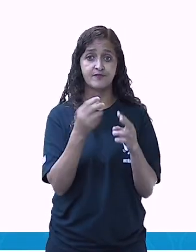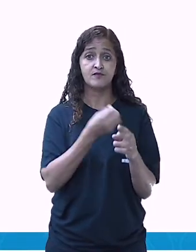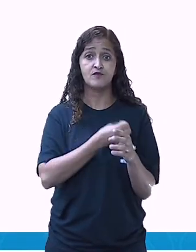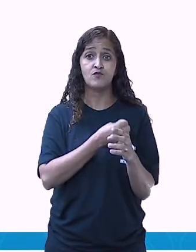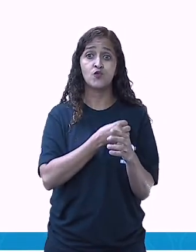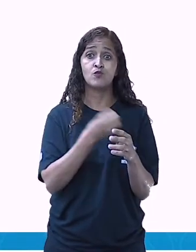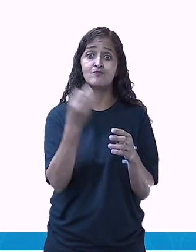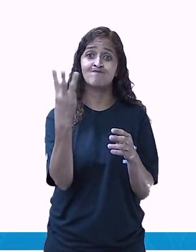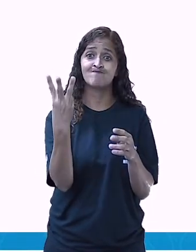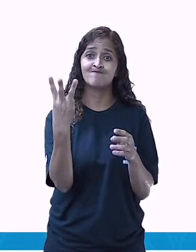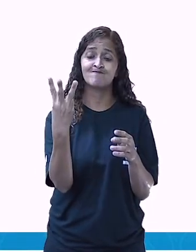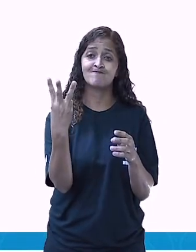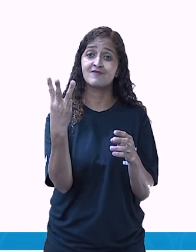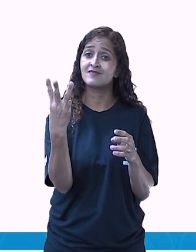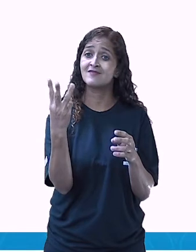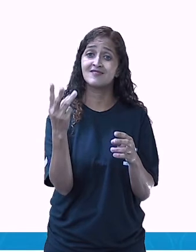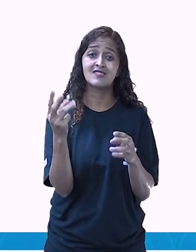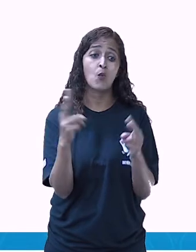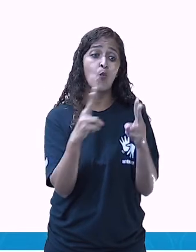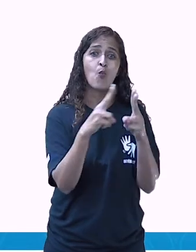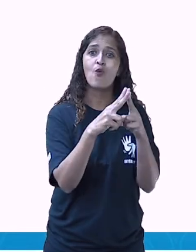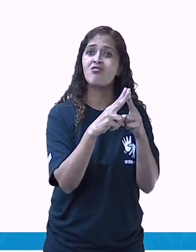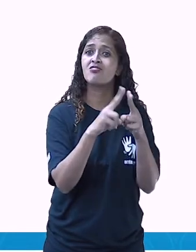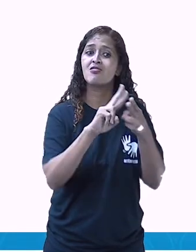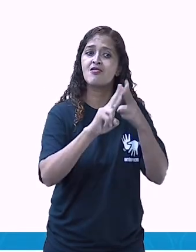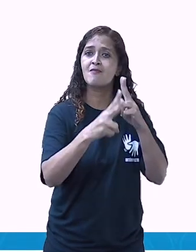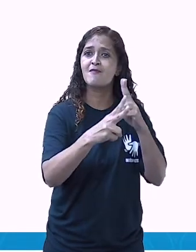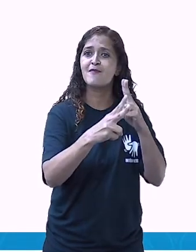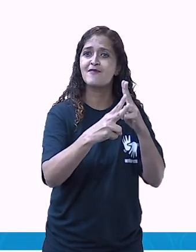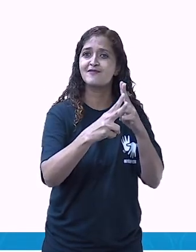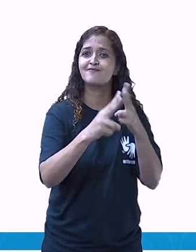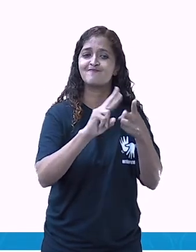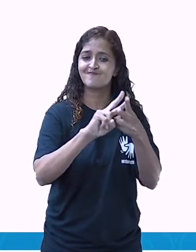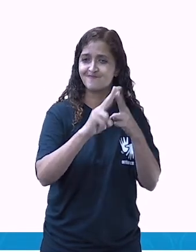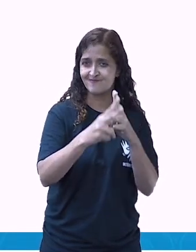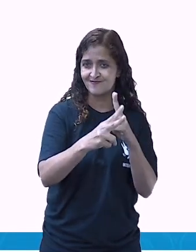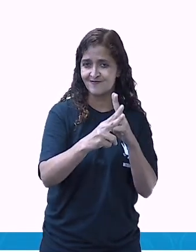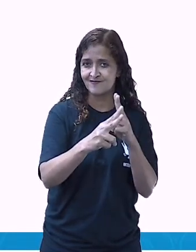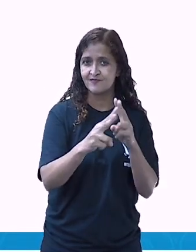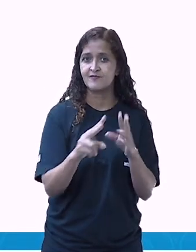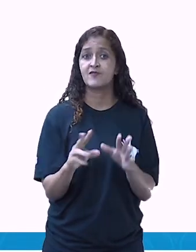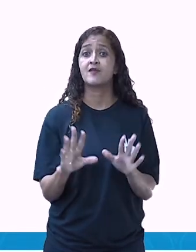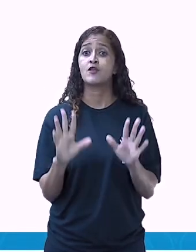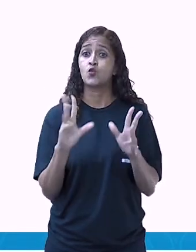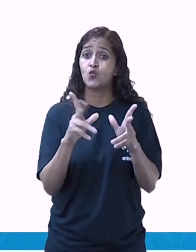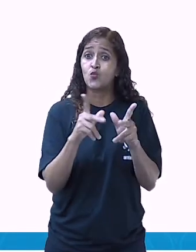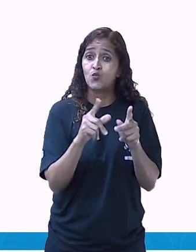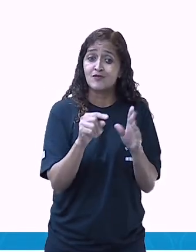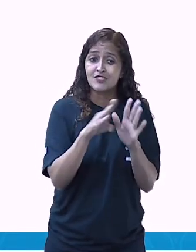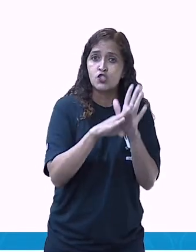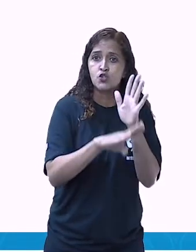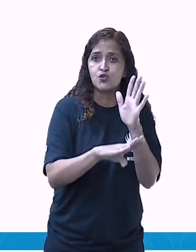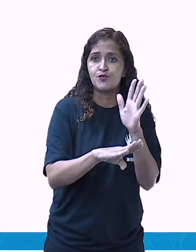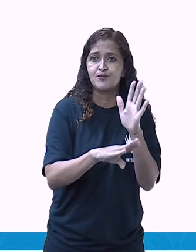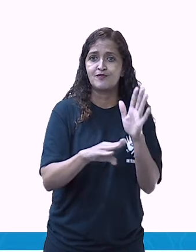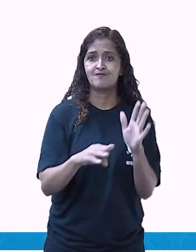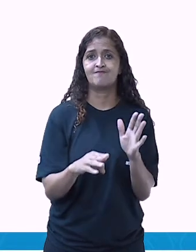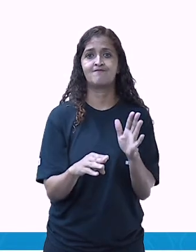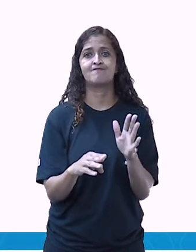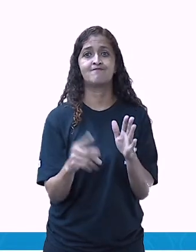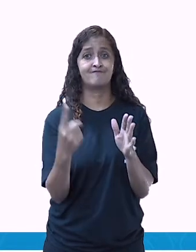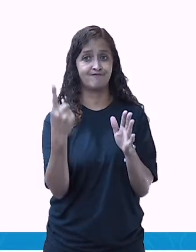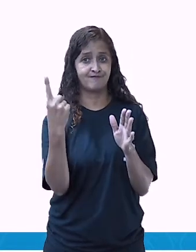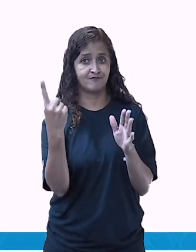3, ele não é par. O número 3 é ímpar. Então, toda vez que sobra, esse número